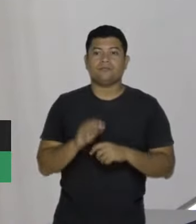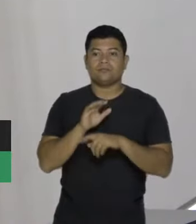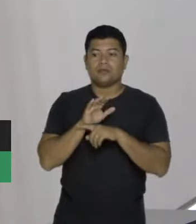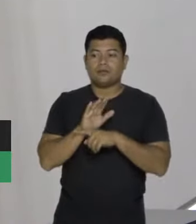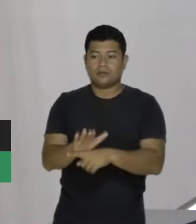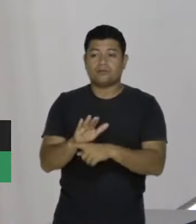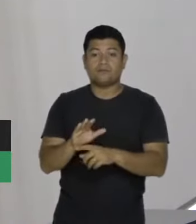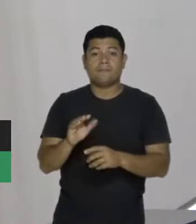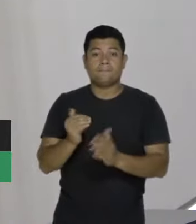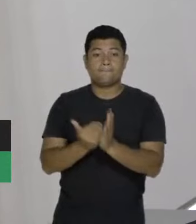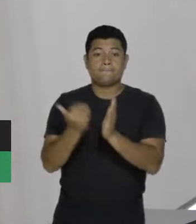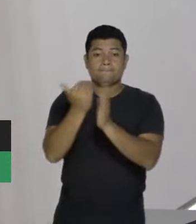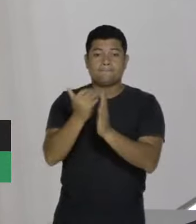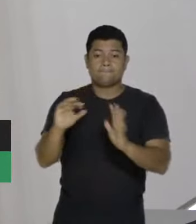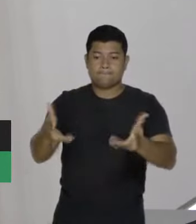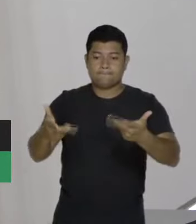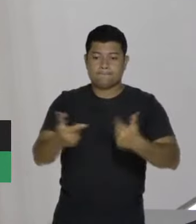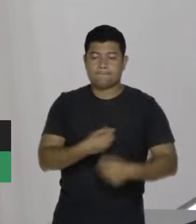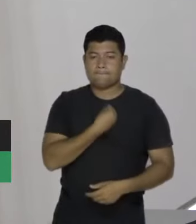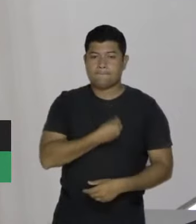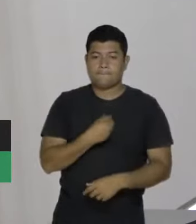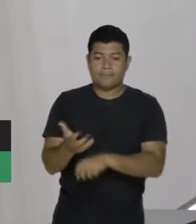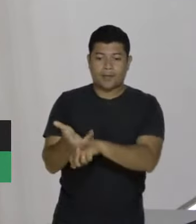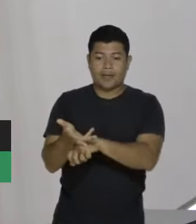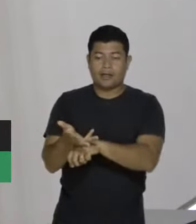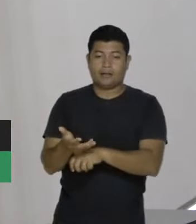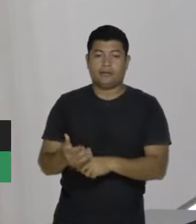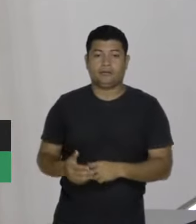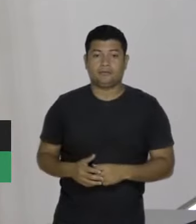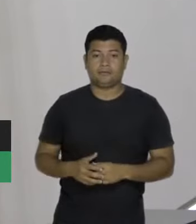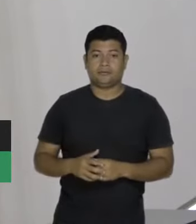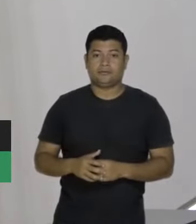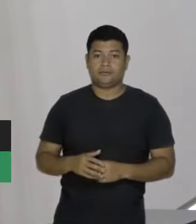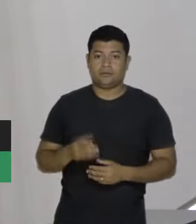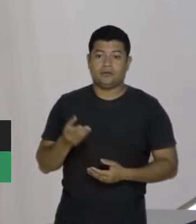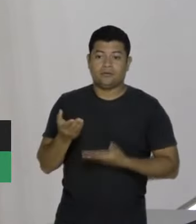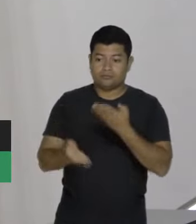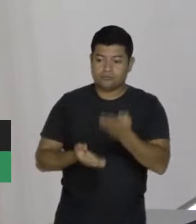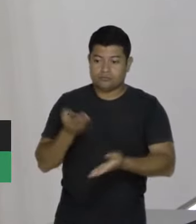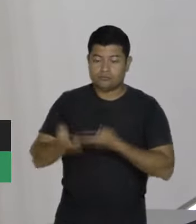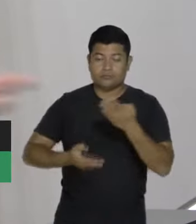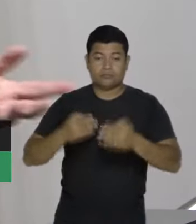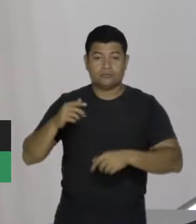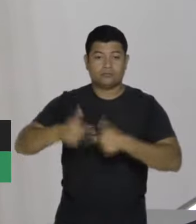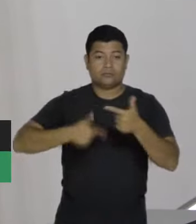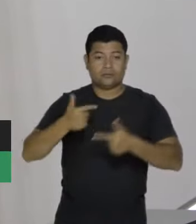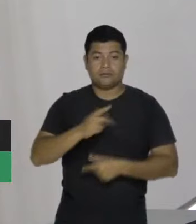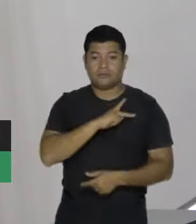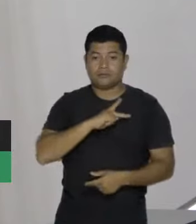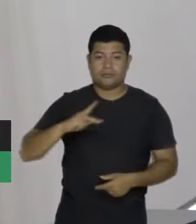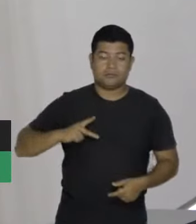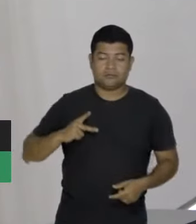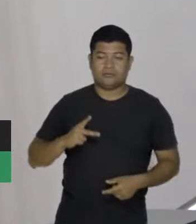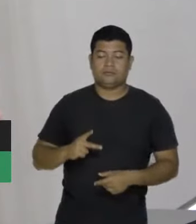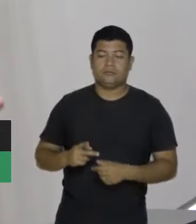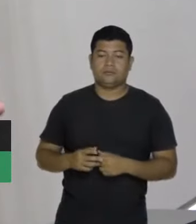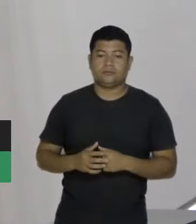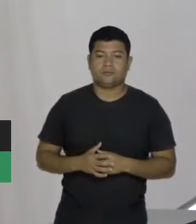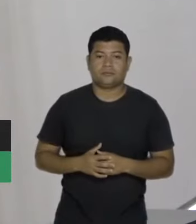vida, mais agilidade na prestação de serviço e atendimento